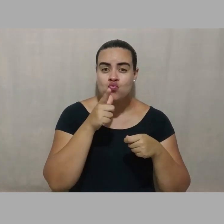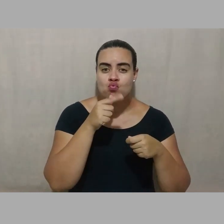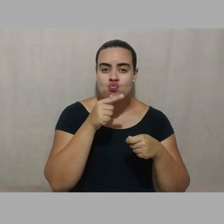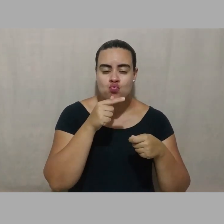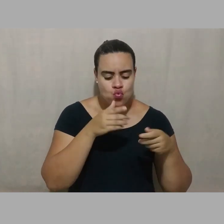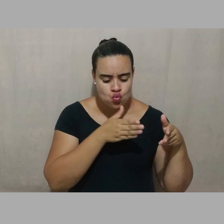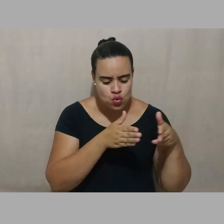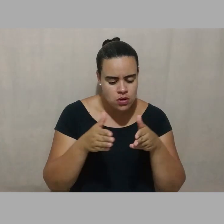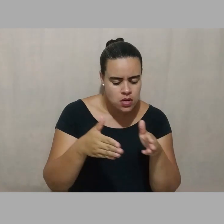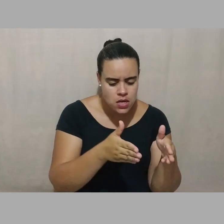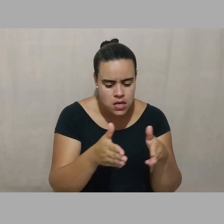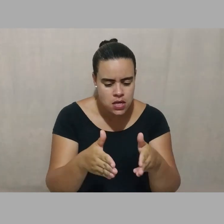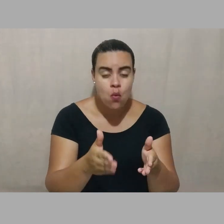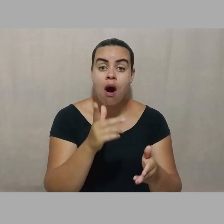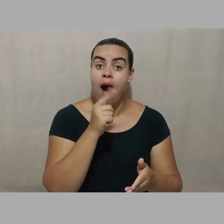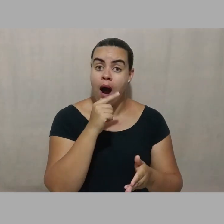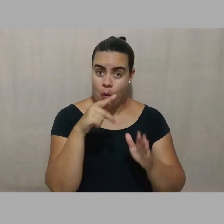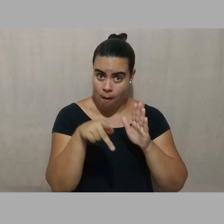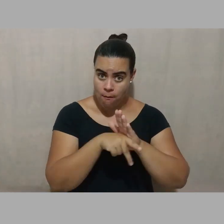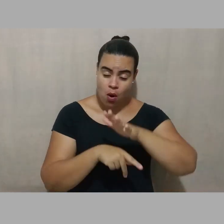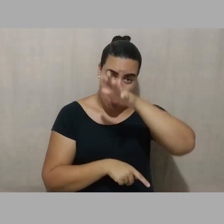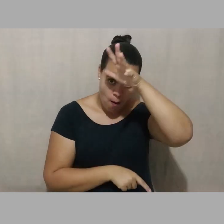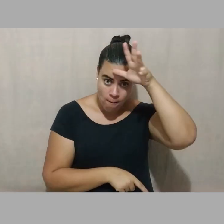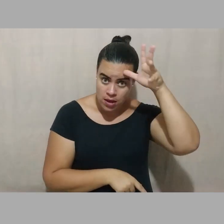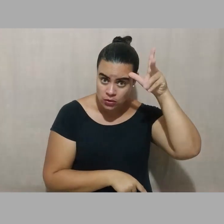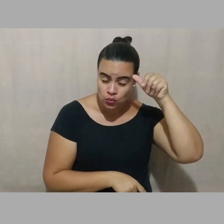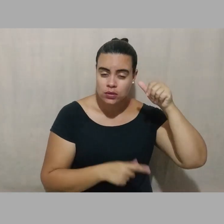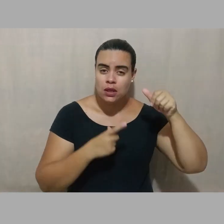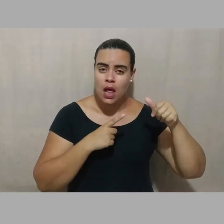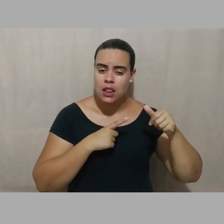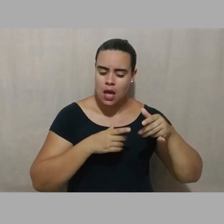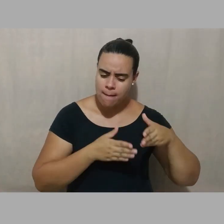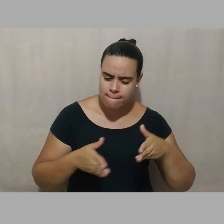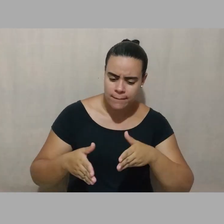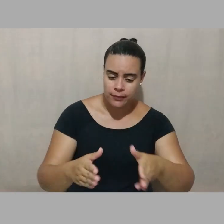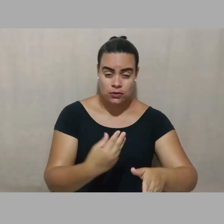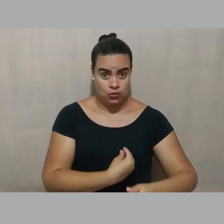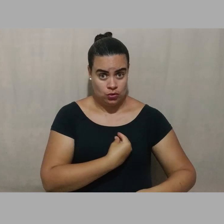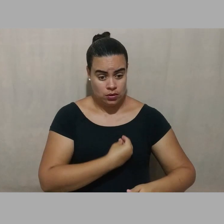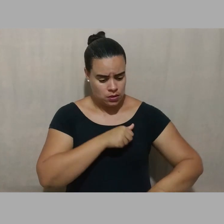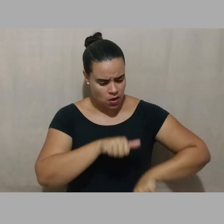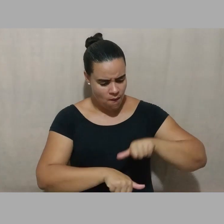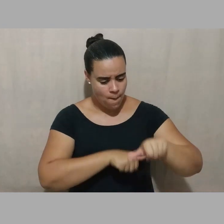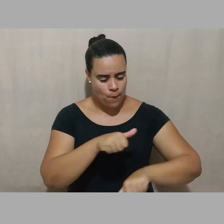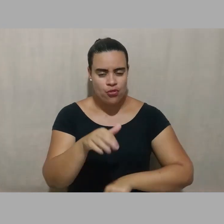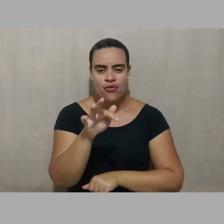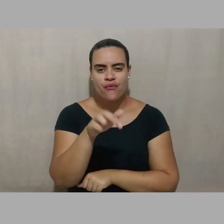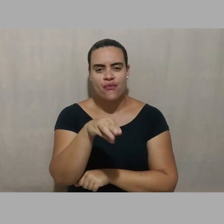próprio rio, né, das próprias águas amazônicas, que vão atravessando existências,